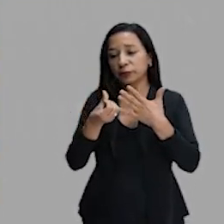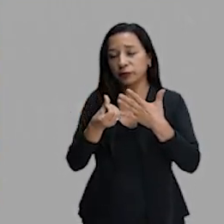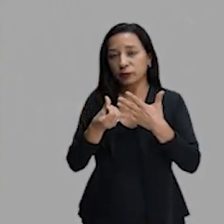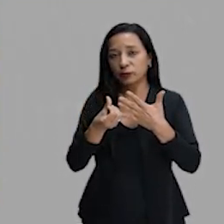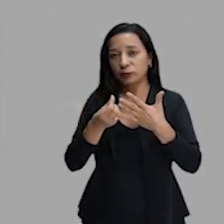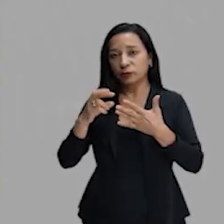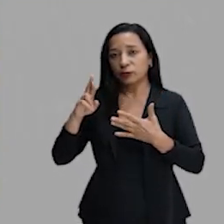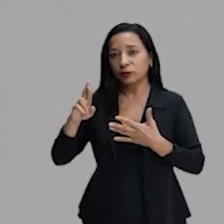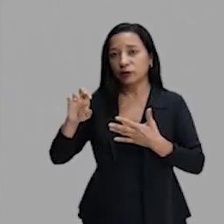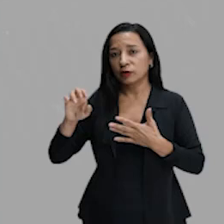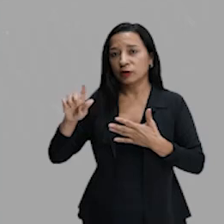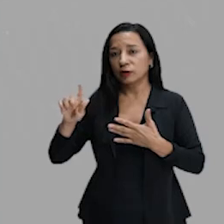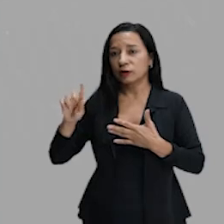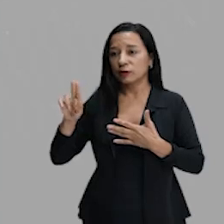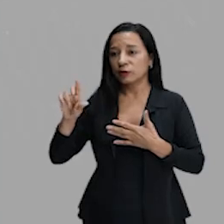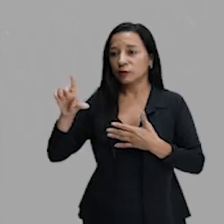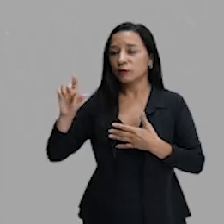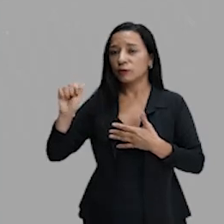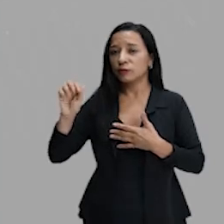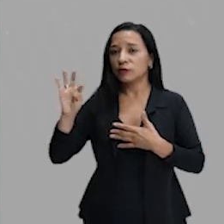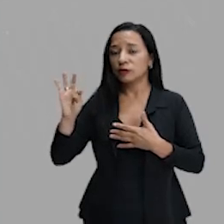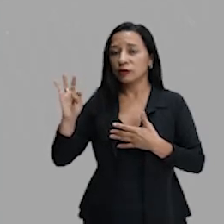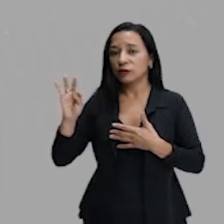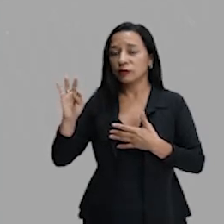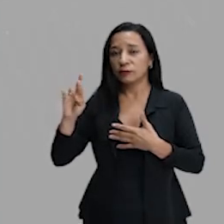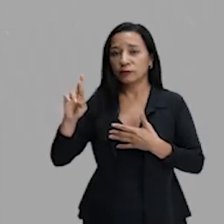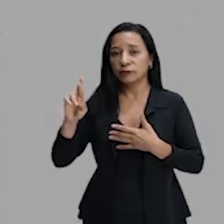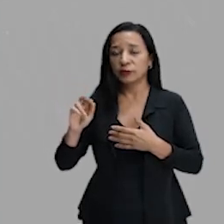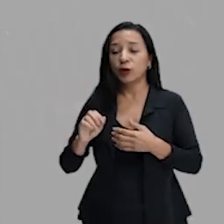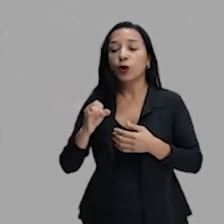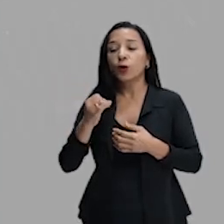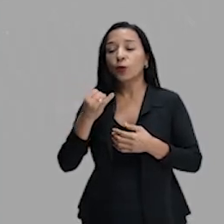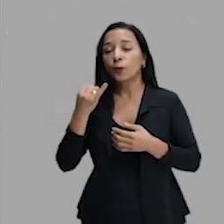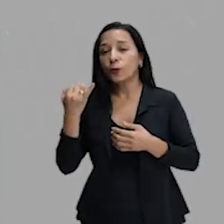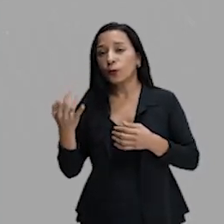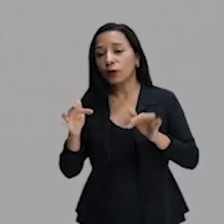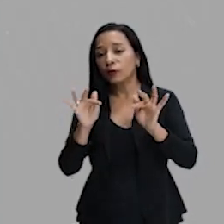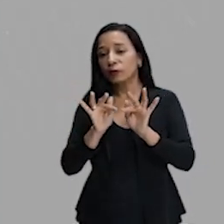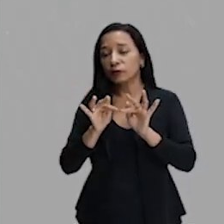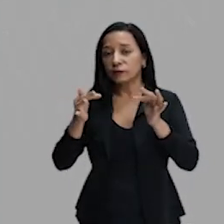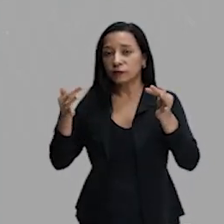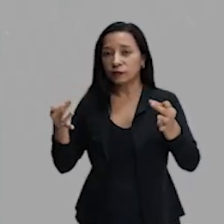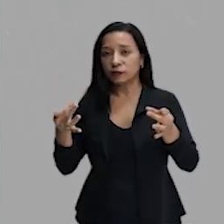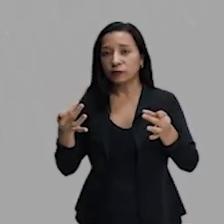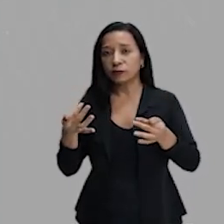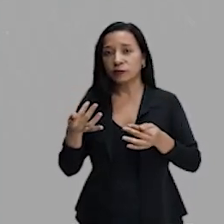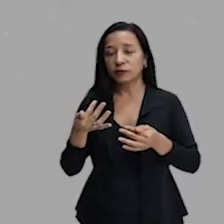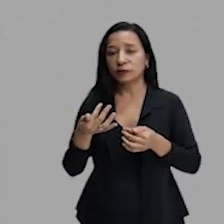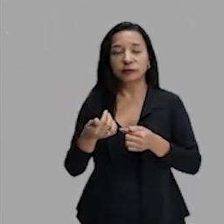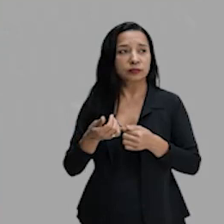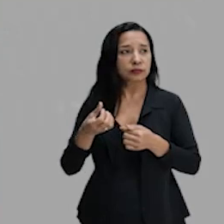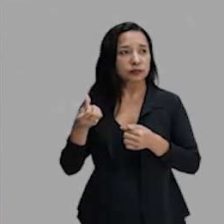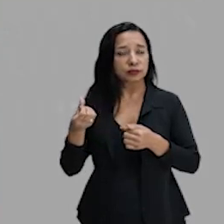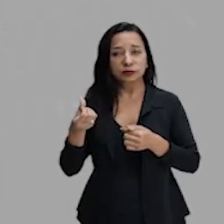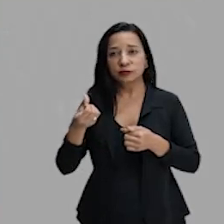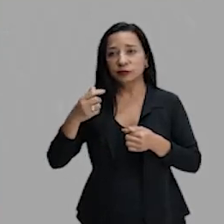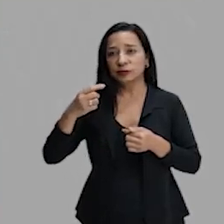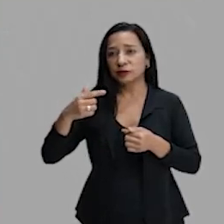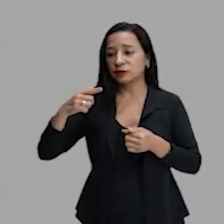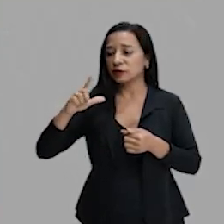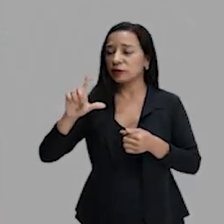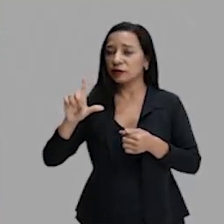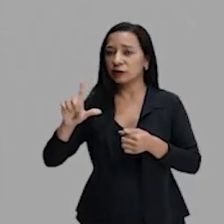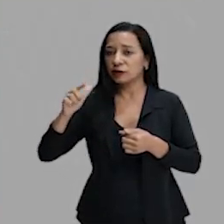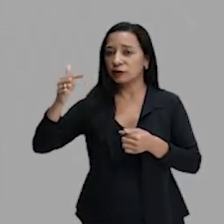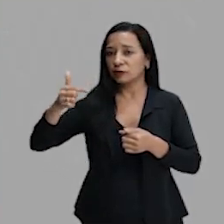fórmula para calcular a área de um hexágono é essa bem aqui ó 6 L qu √3 so 4 tá então a